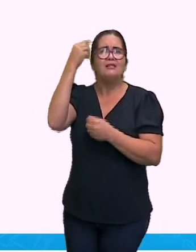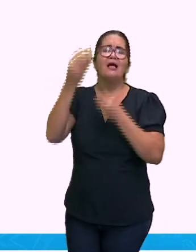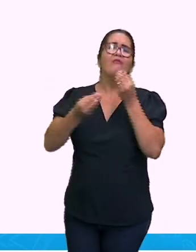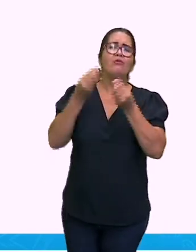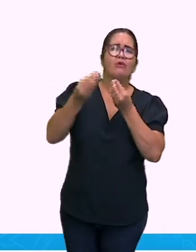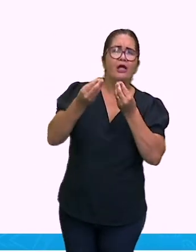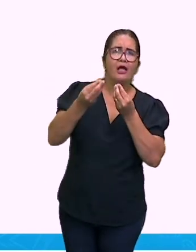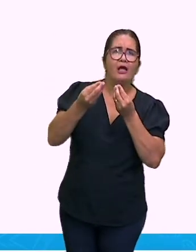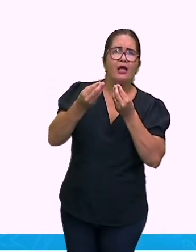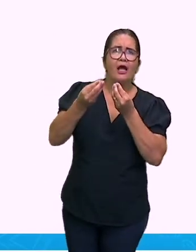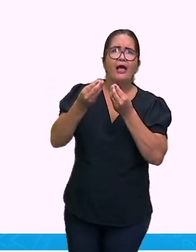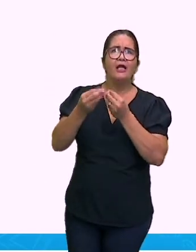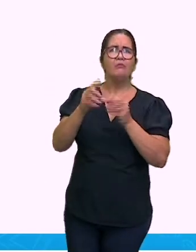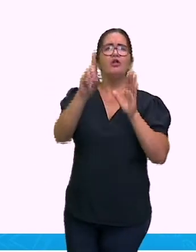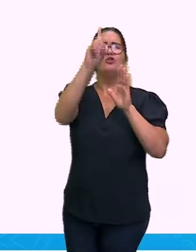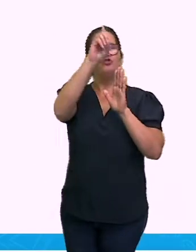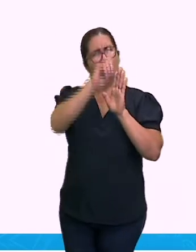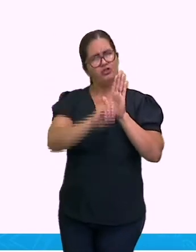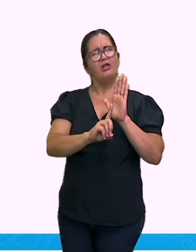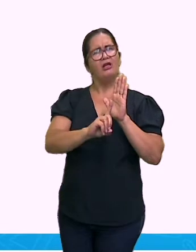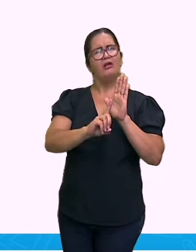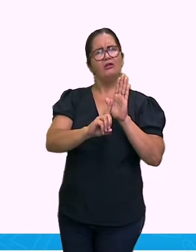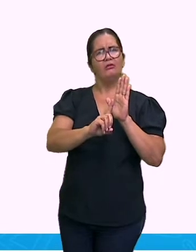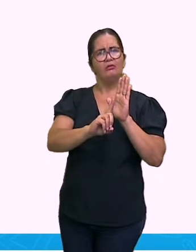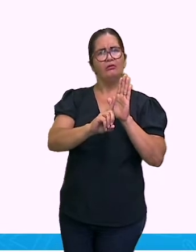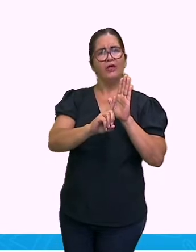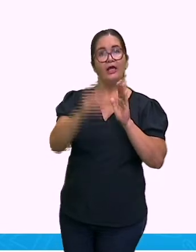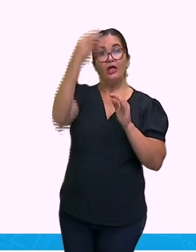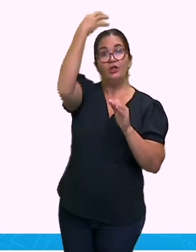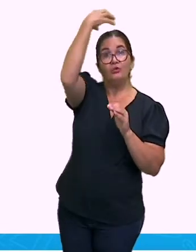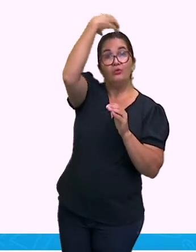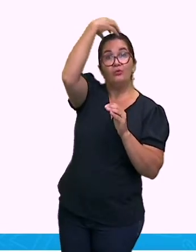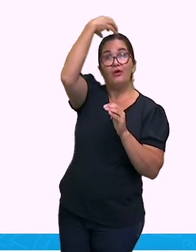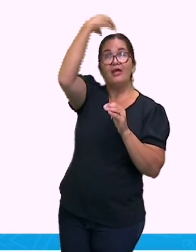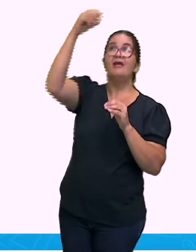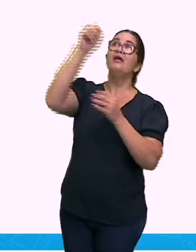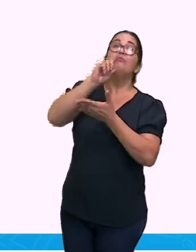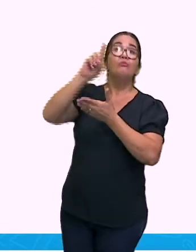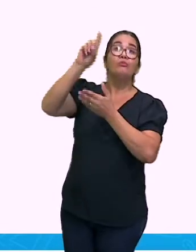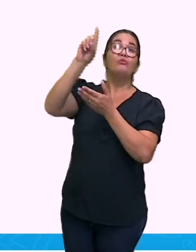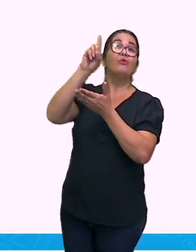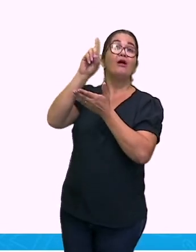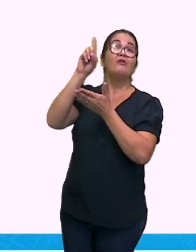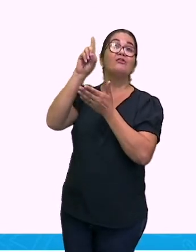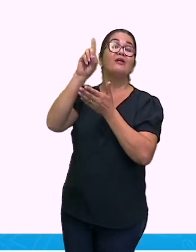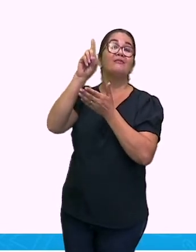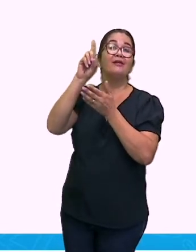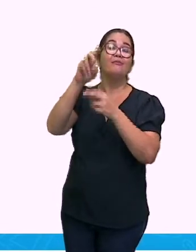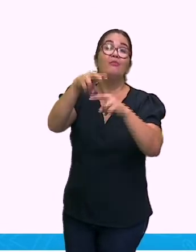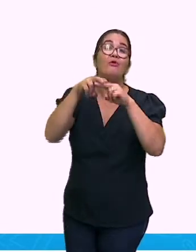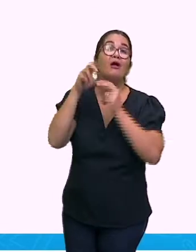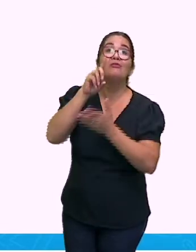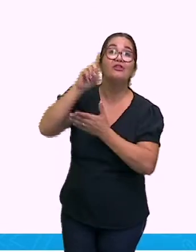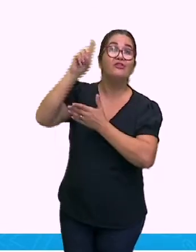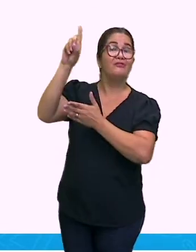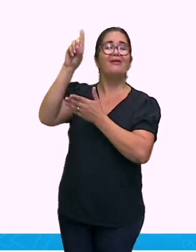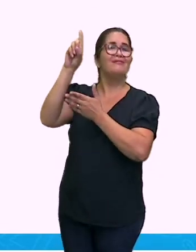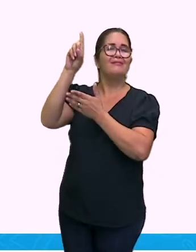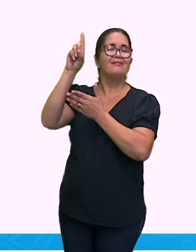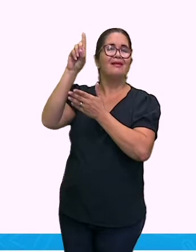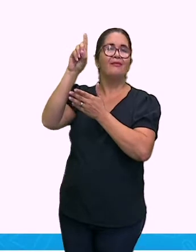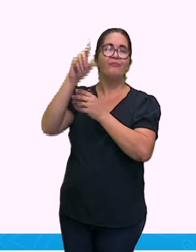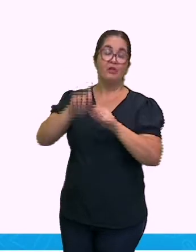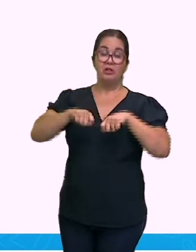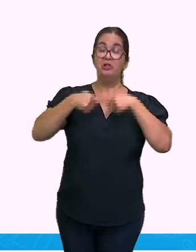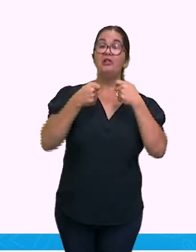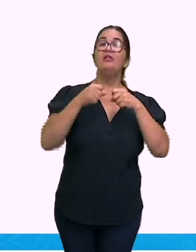Sim, um dos principais teóricos do absolutismo por direito divino. Era o que ele acreditava. Defendendo o